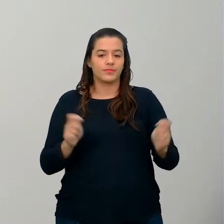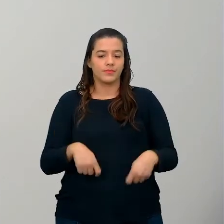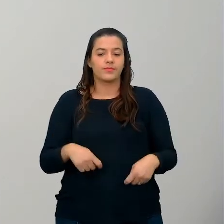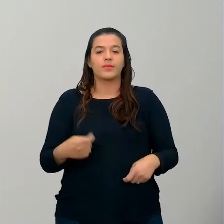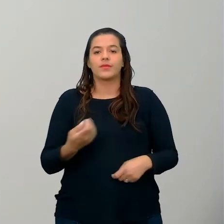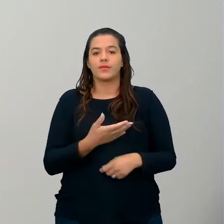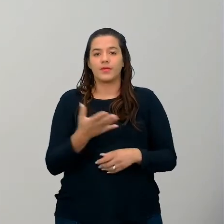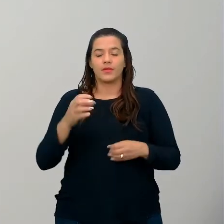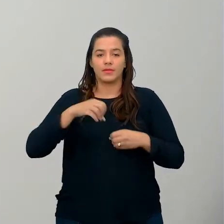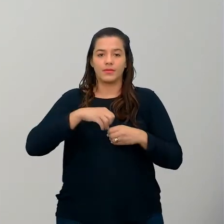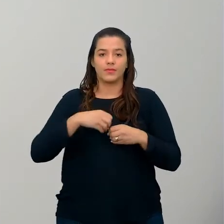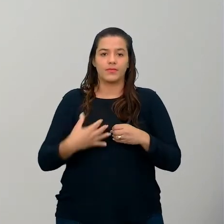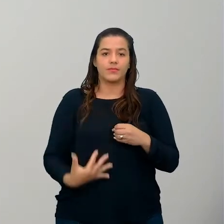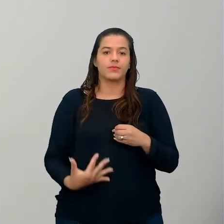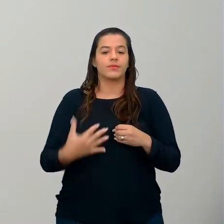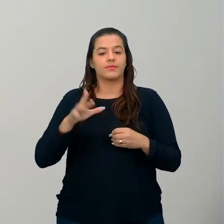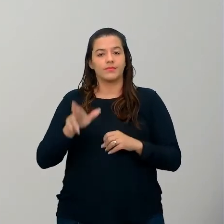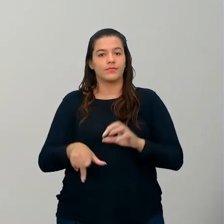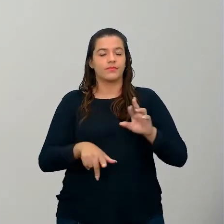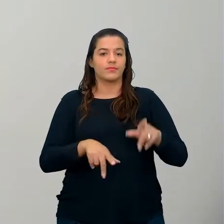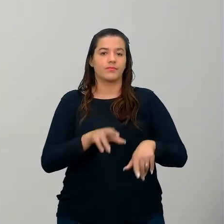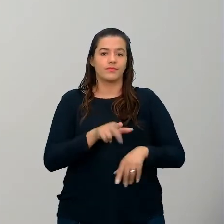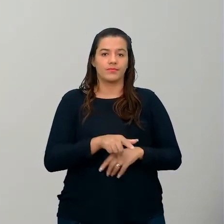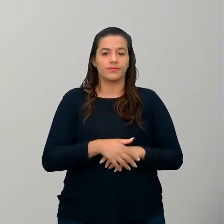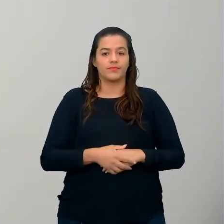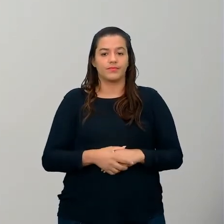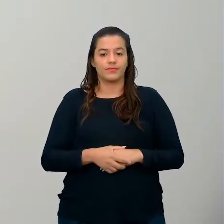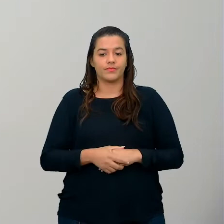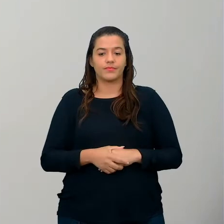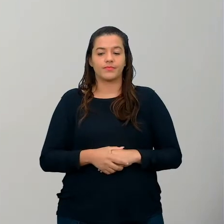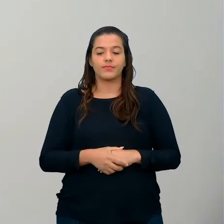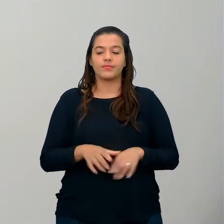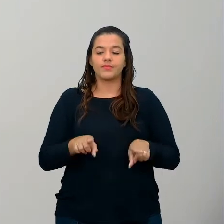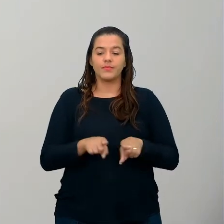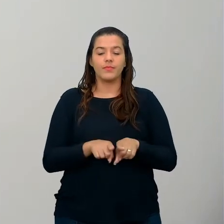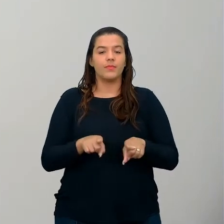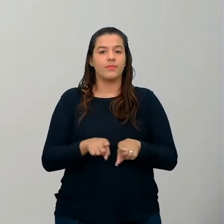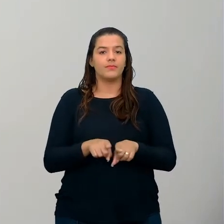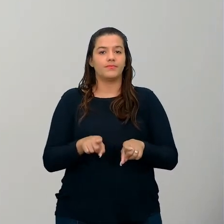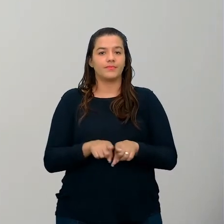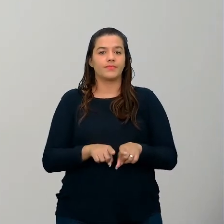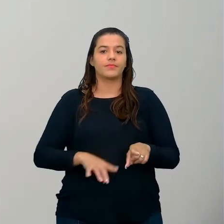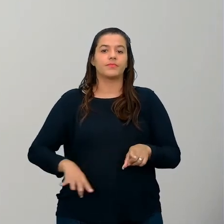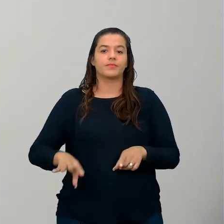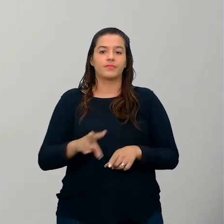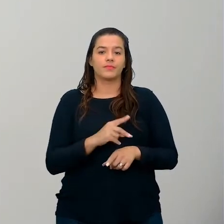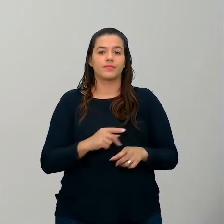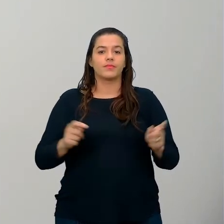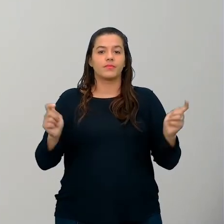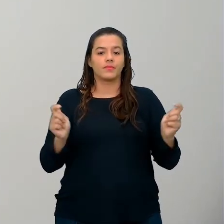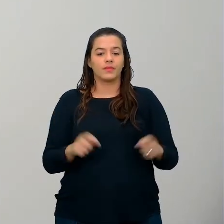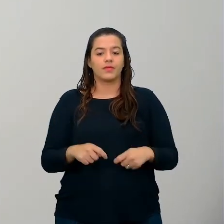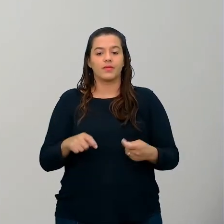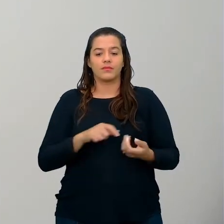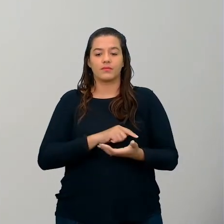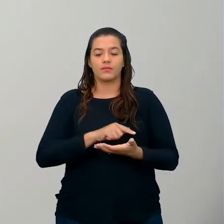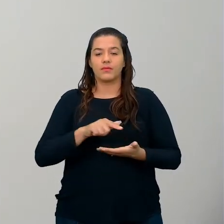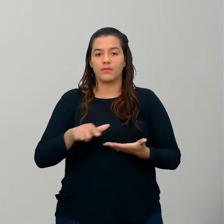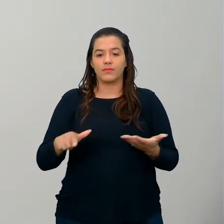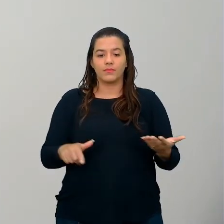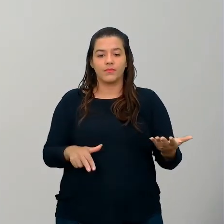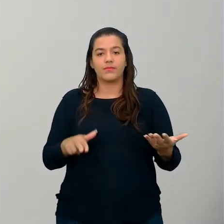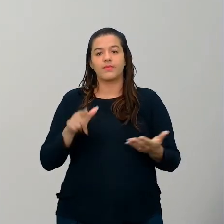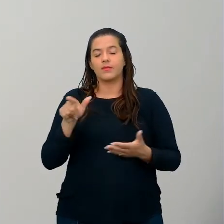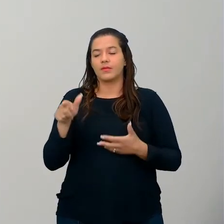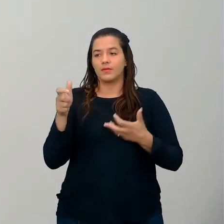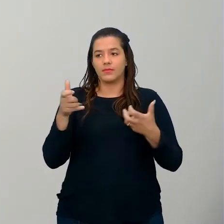composições diferentes, né? E aí também, né, a gente pode dizer, aí professora, você pode até